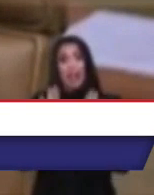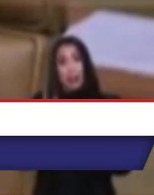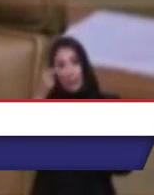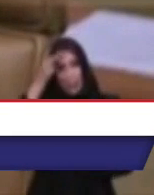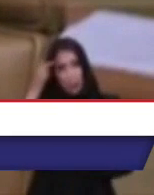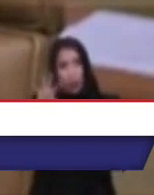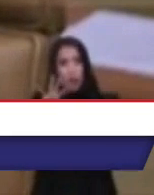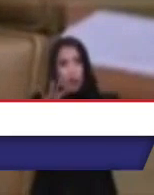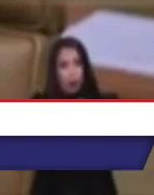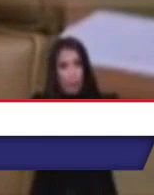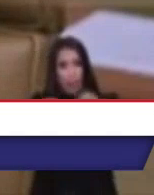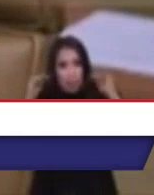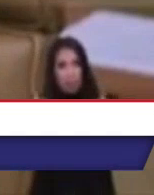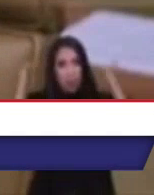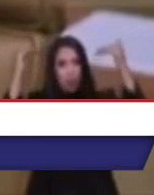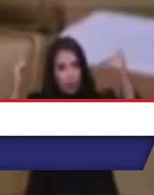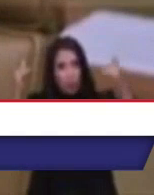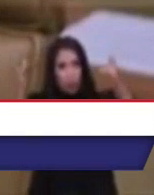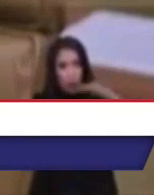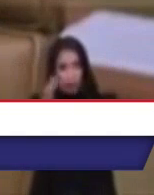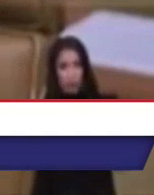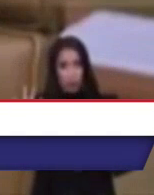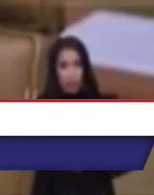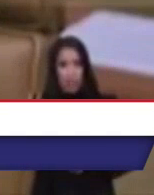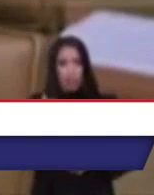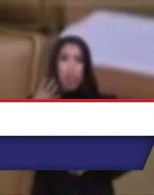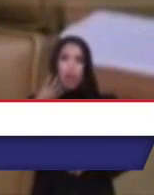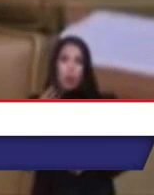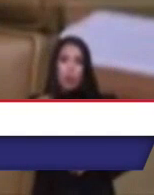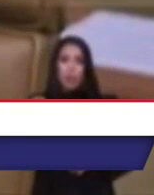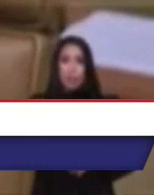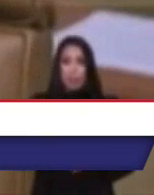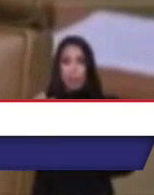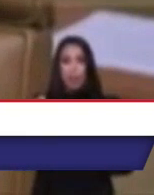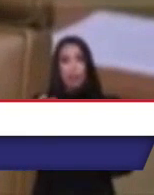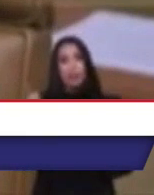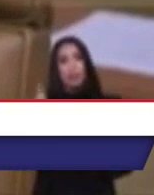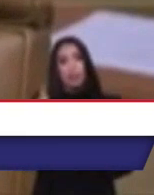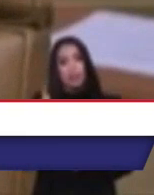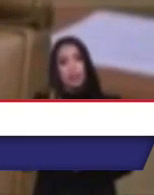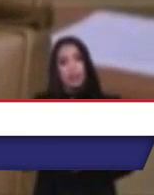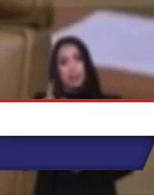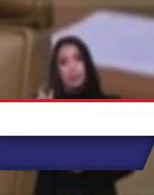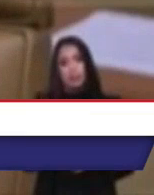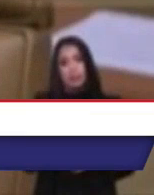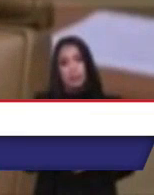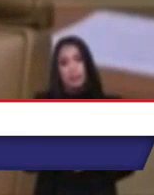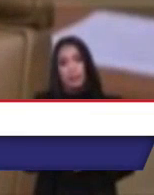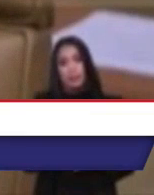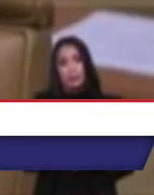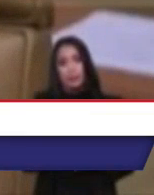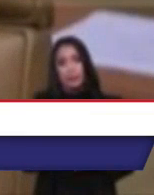e diploma de cursos superior a mediana é 49 gramas então